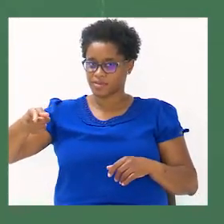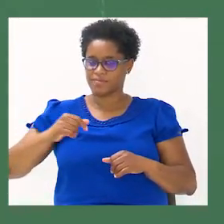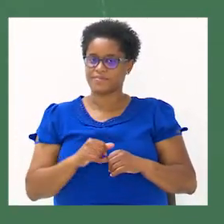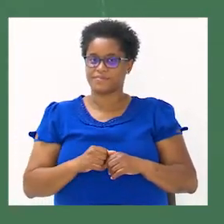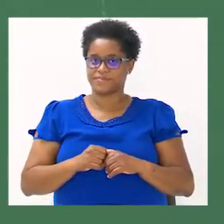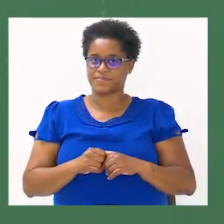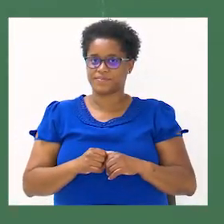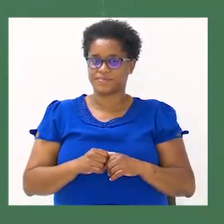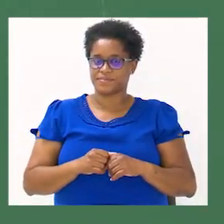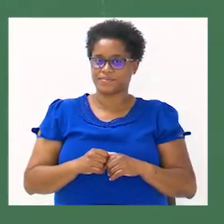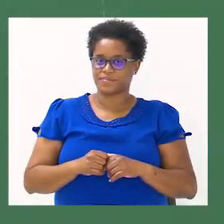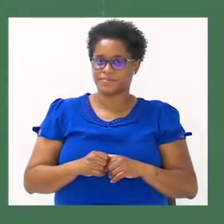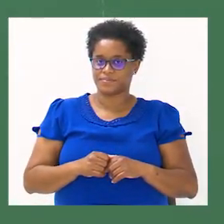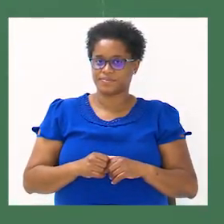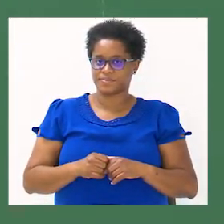Na outra fração,